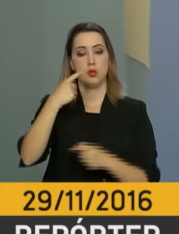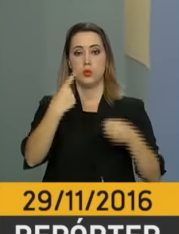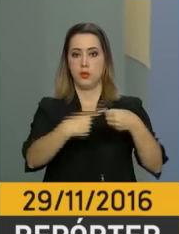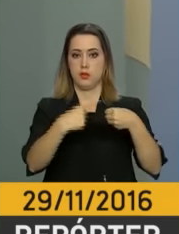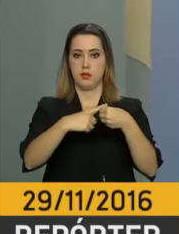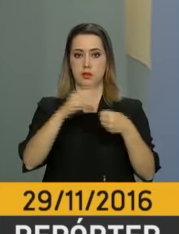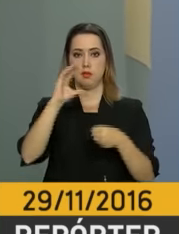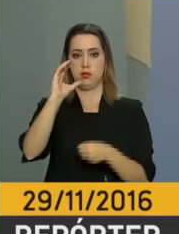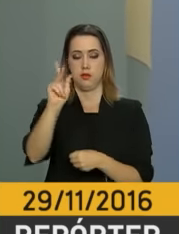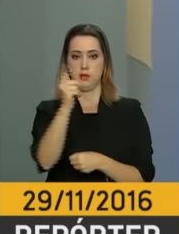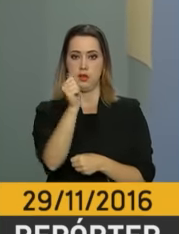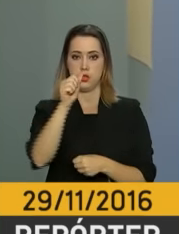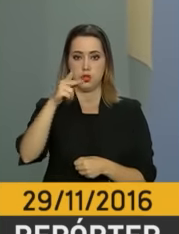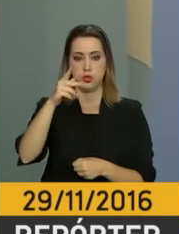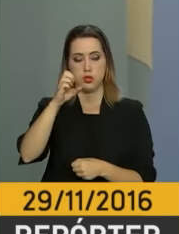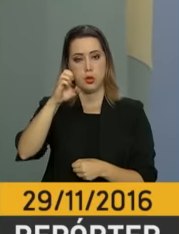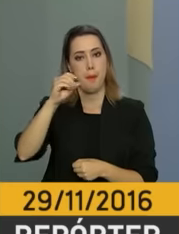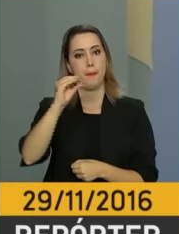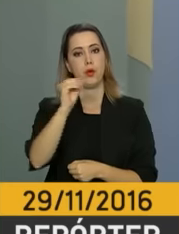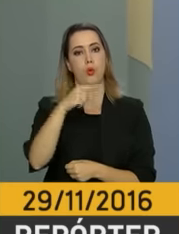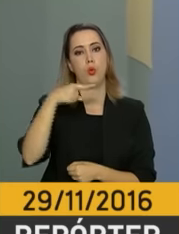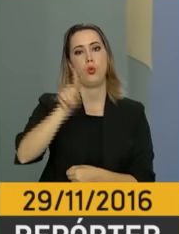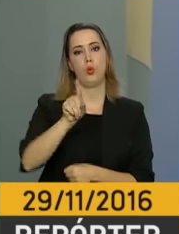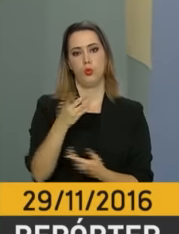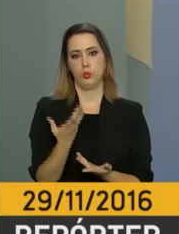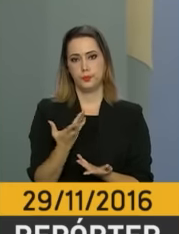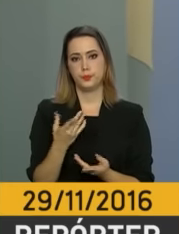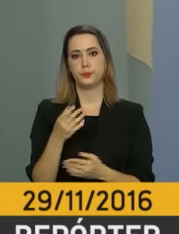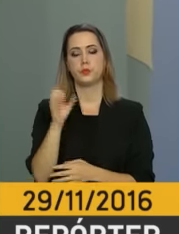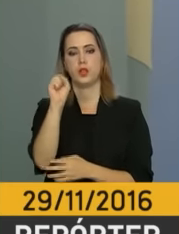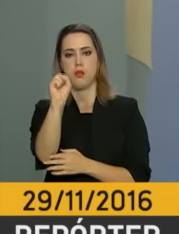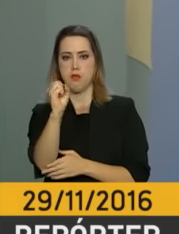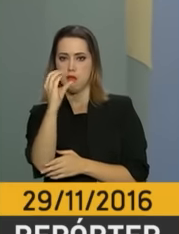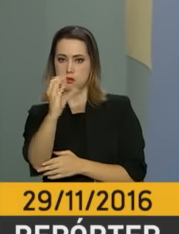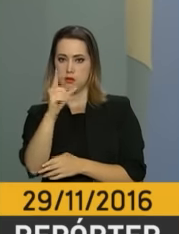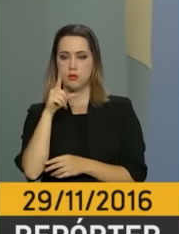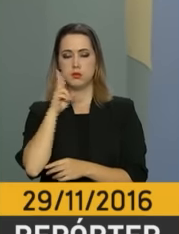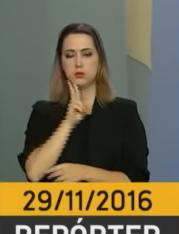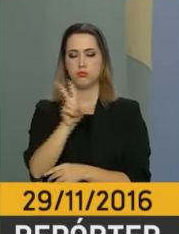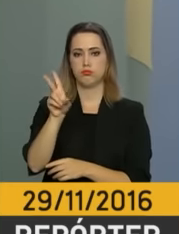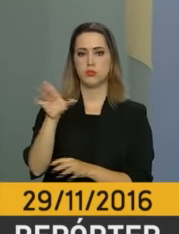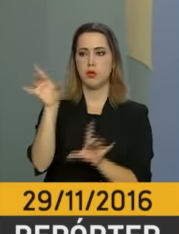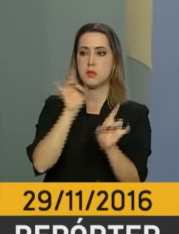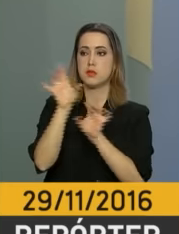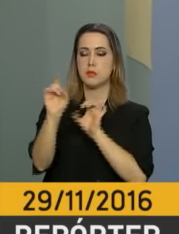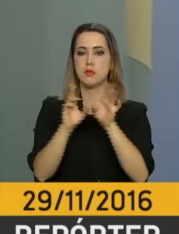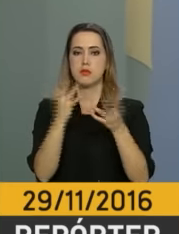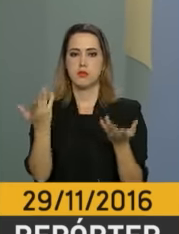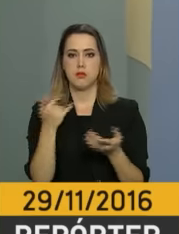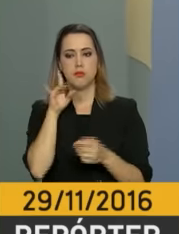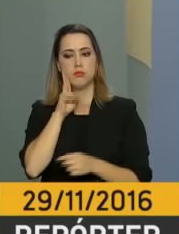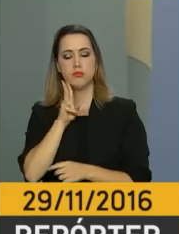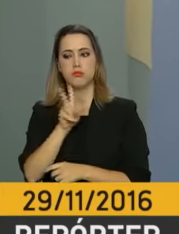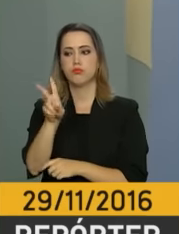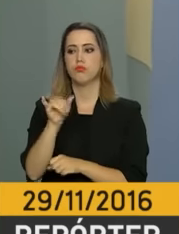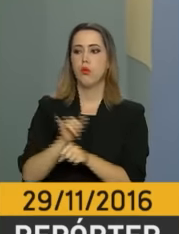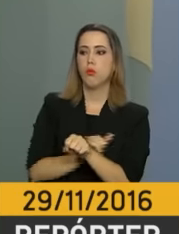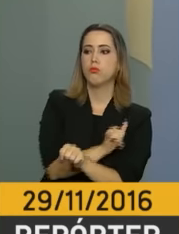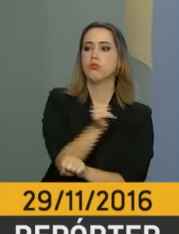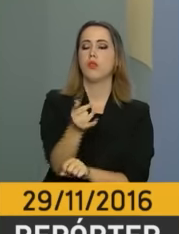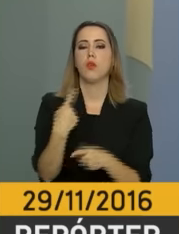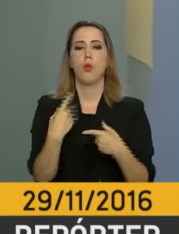Boligon, especialistas do Centro de Investigação e Prevenção de Acidentes Aeronáuticos, que auxiliarão as